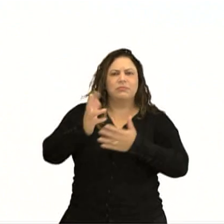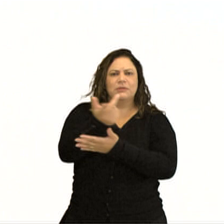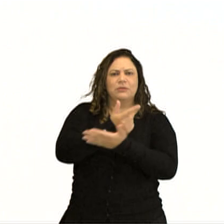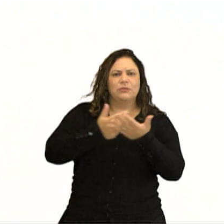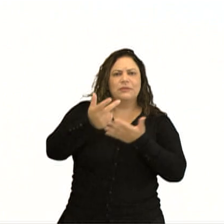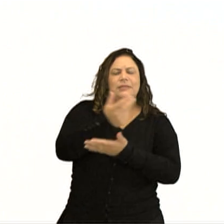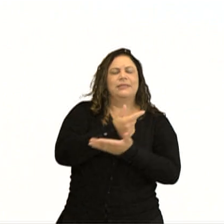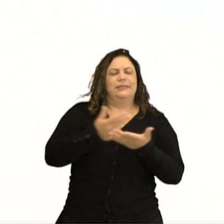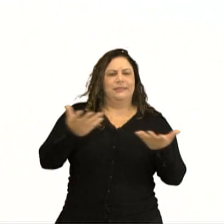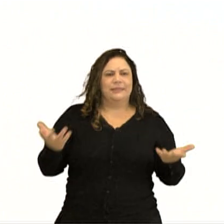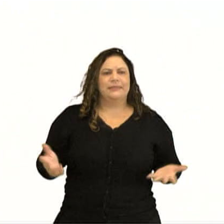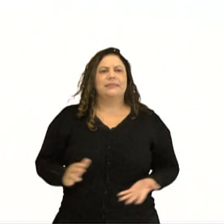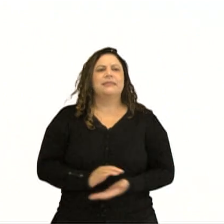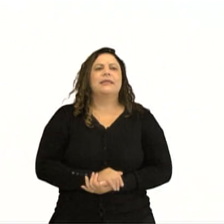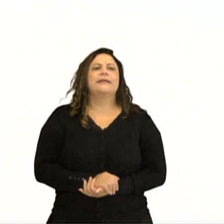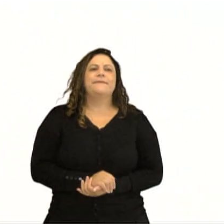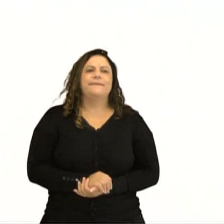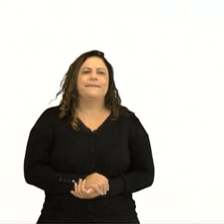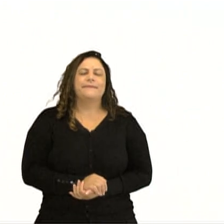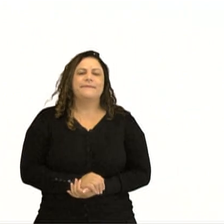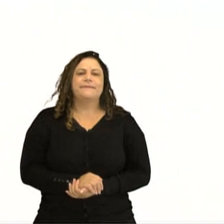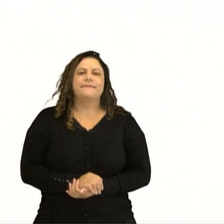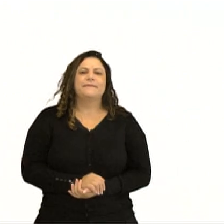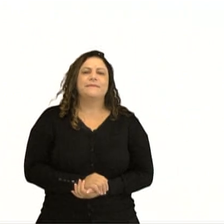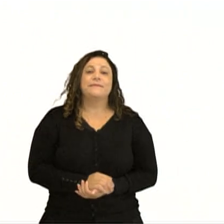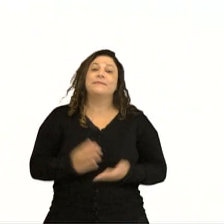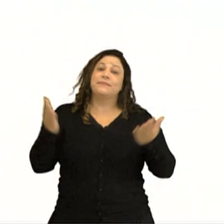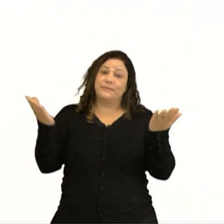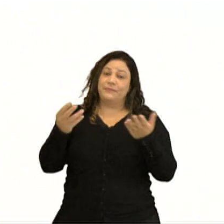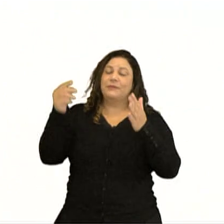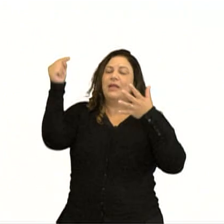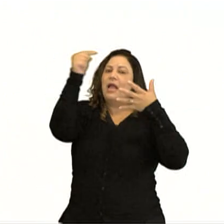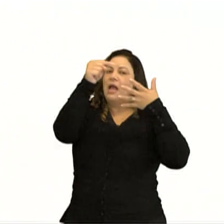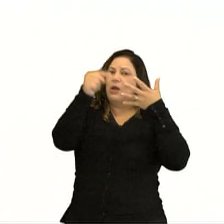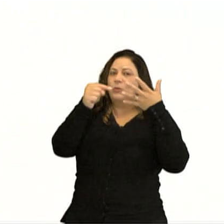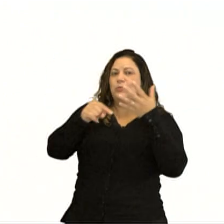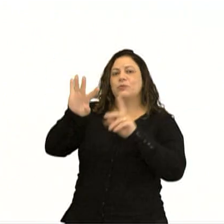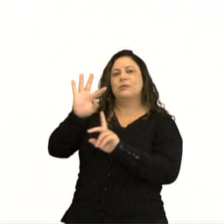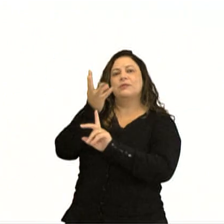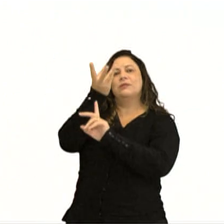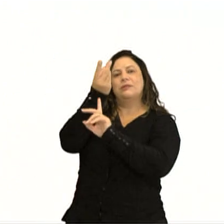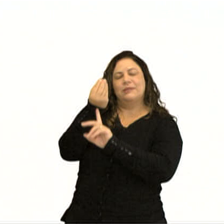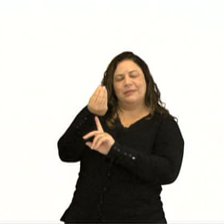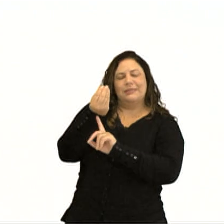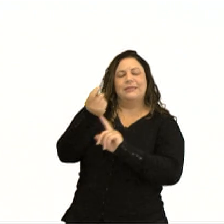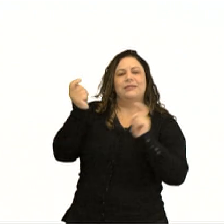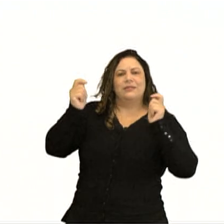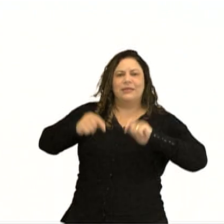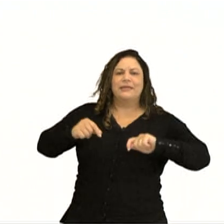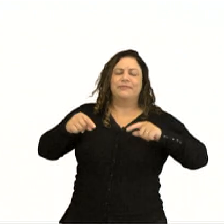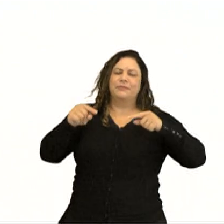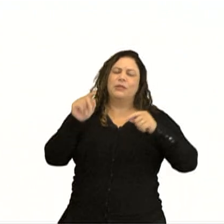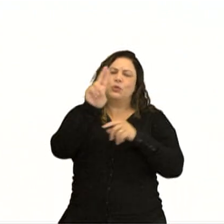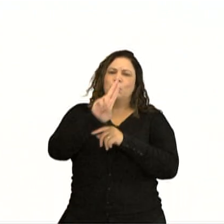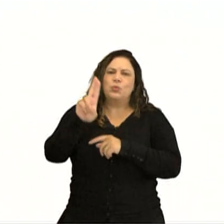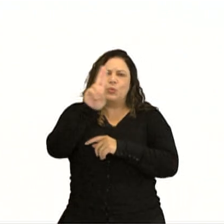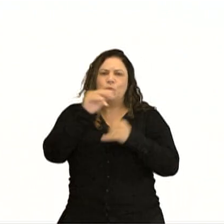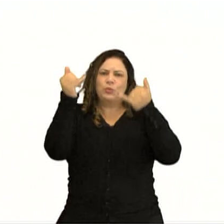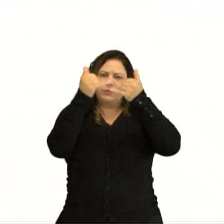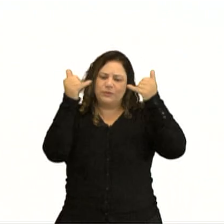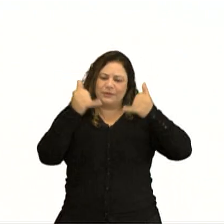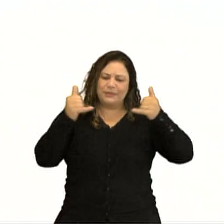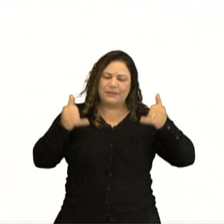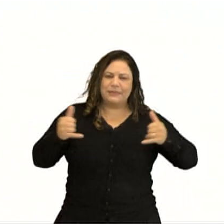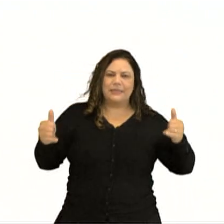teu trabalho. E aqui nós temos alguns artistas que trabalham com as linhas para dar forma